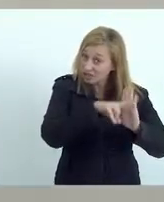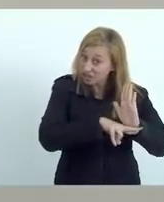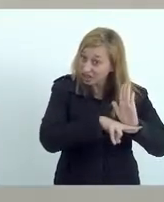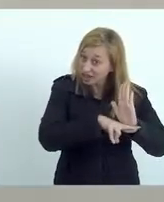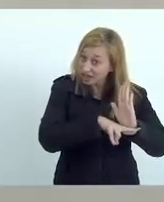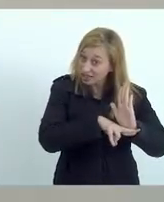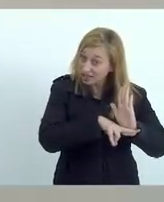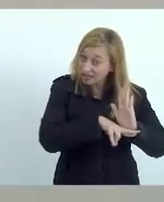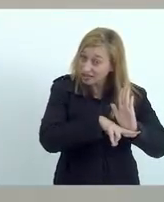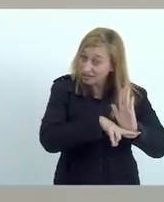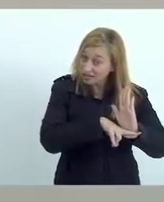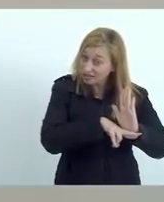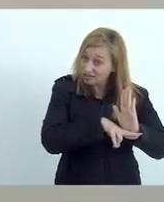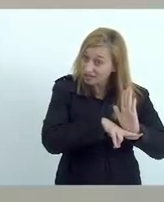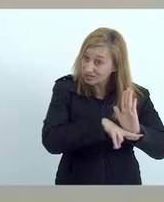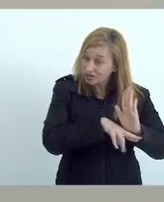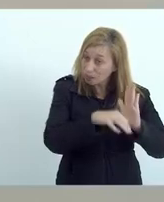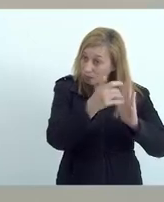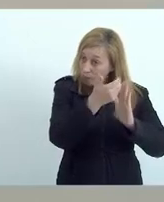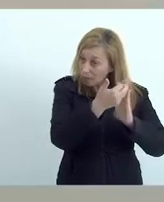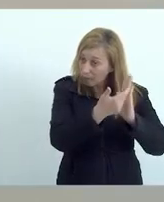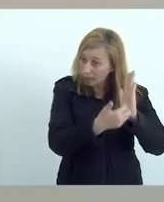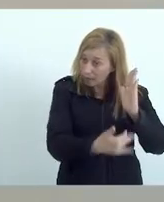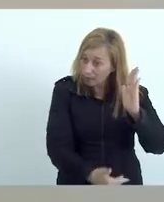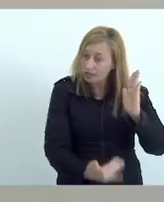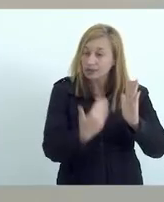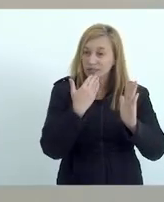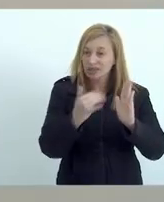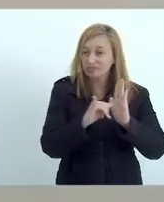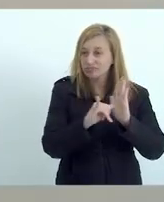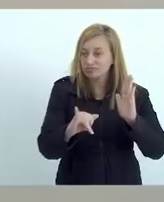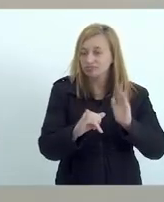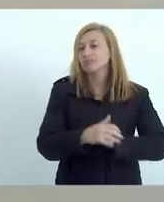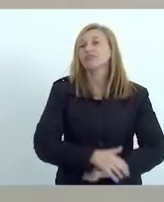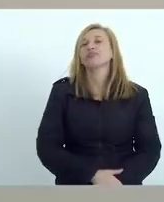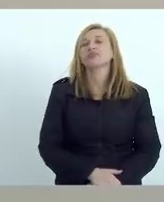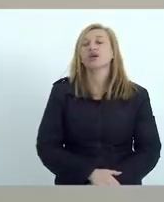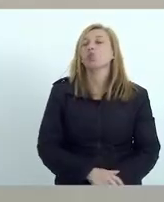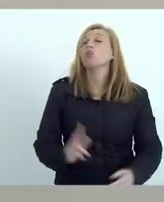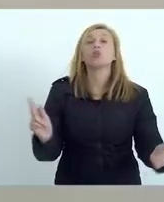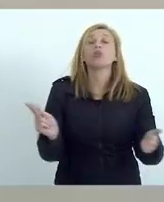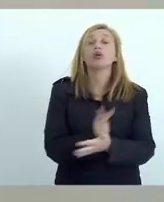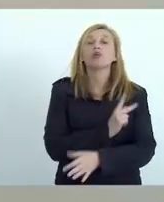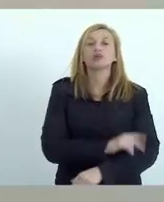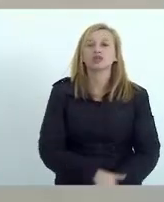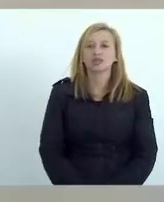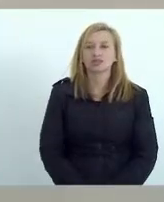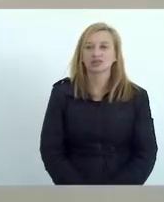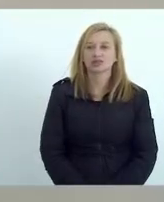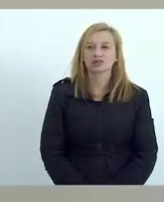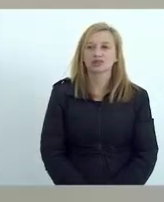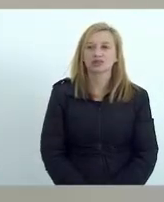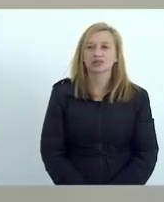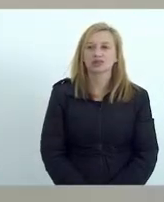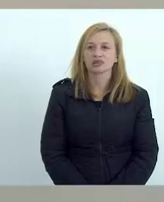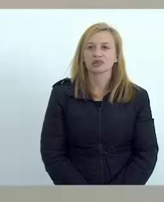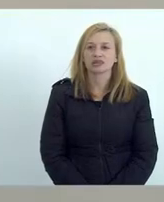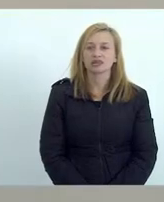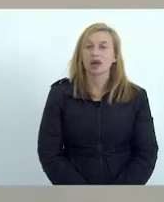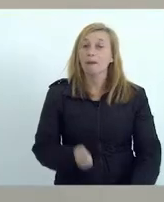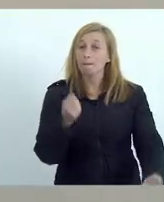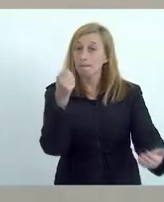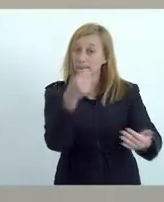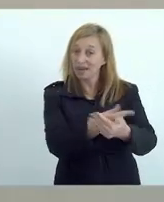nessa nesse esquisitos pedido por Edital e o que acontece Além de a gente